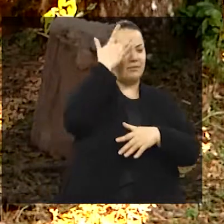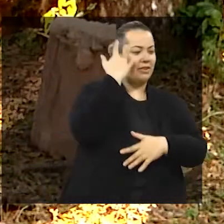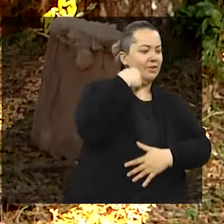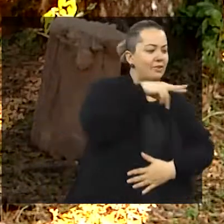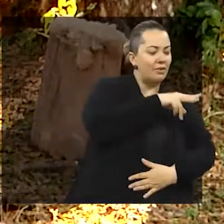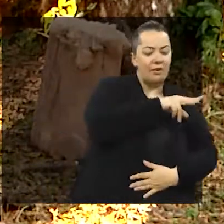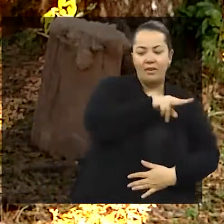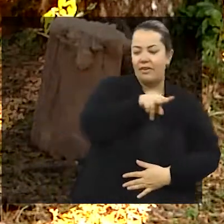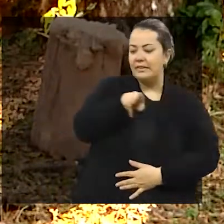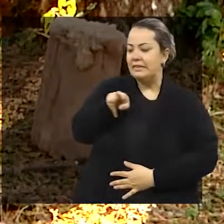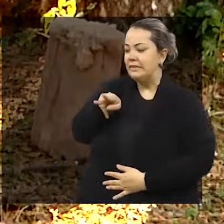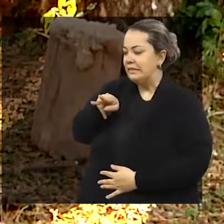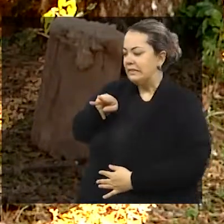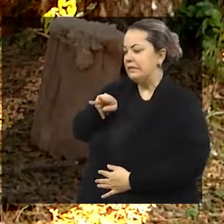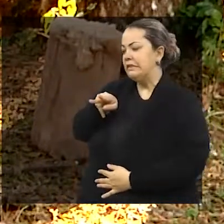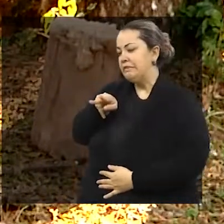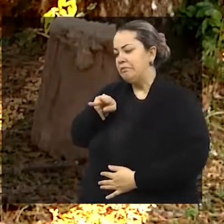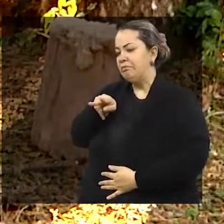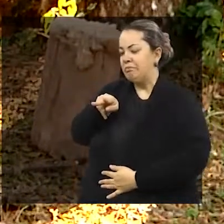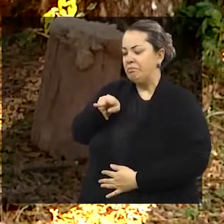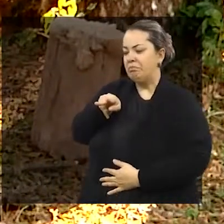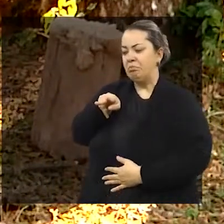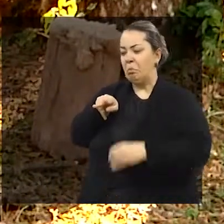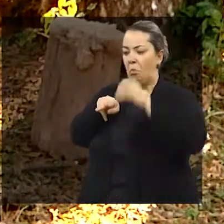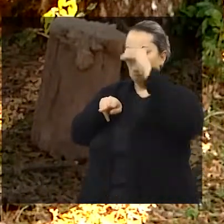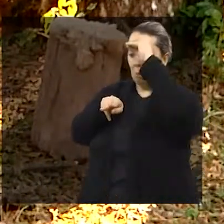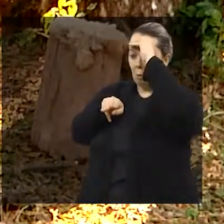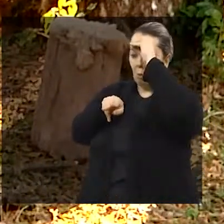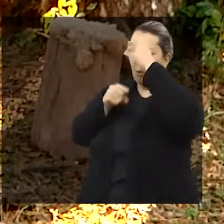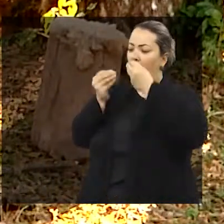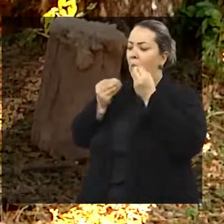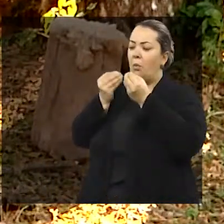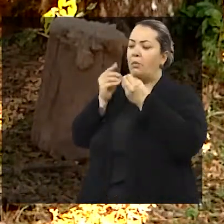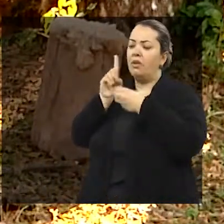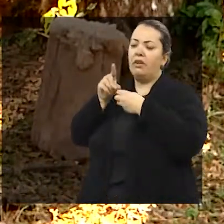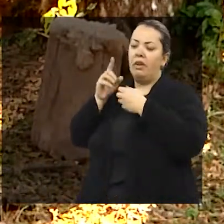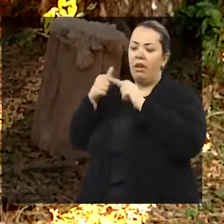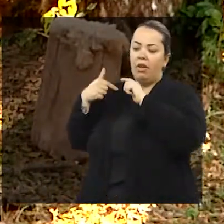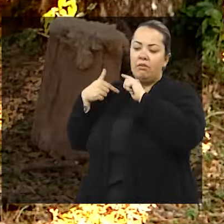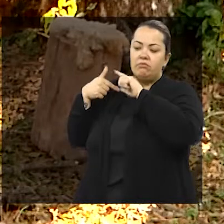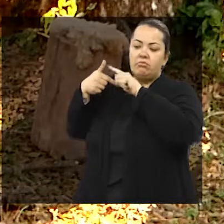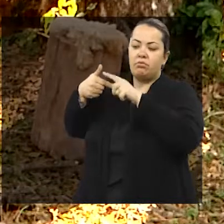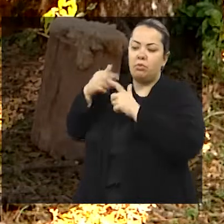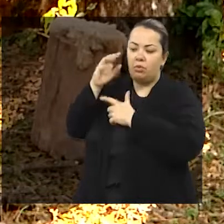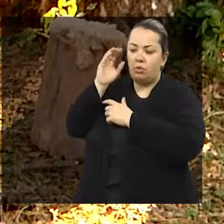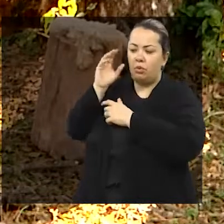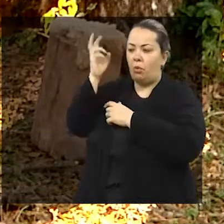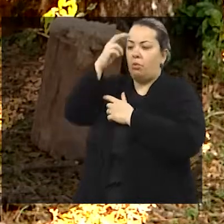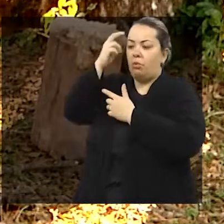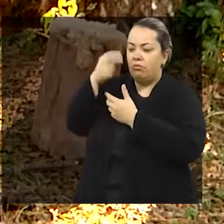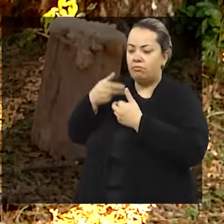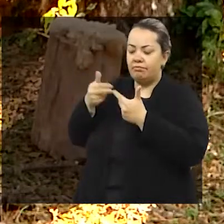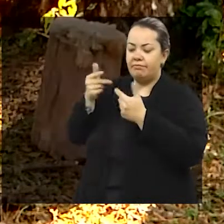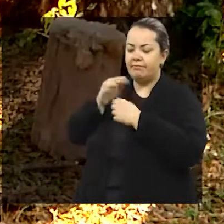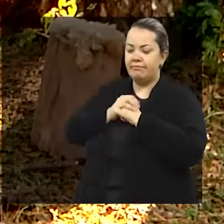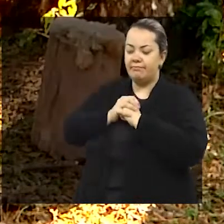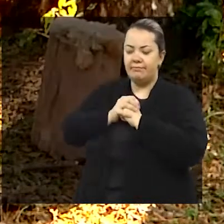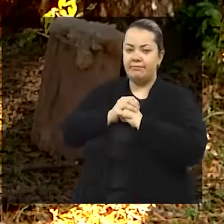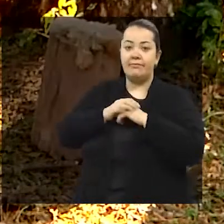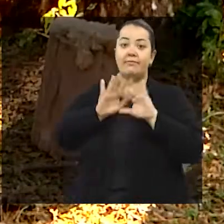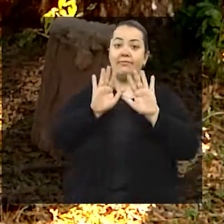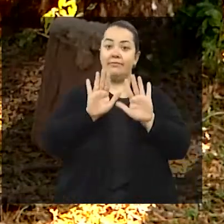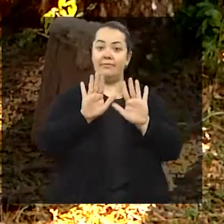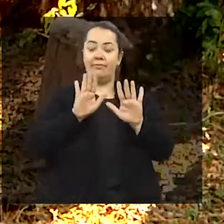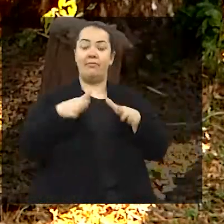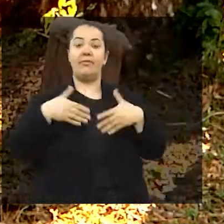presente o acampamento tende a perder a sua qualidade o seu valor porque a comunidade que faz o seu valor cada